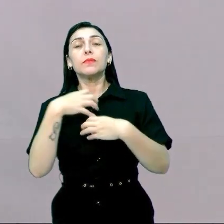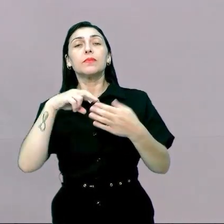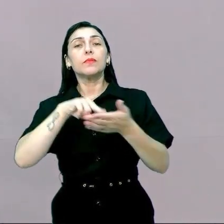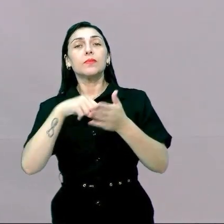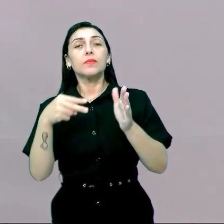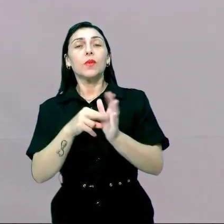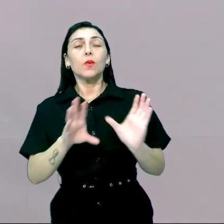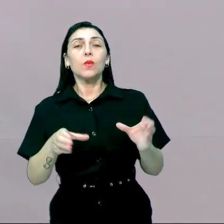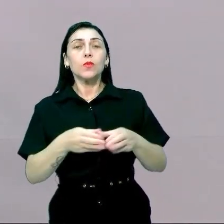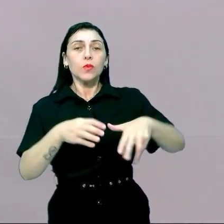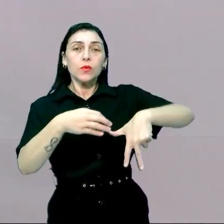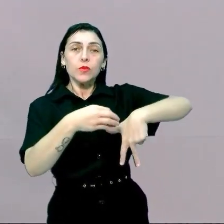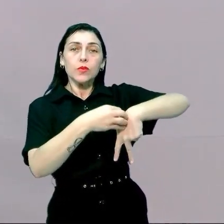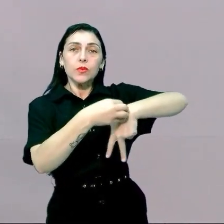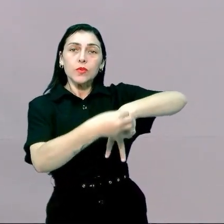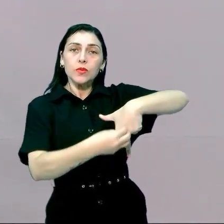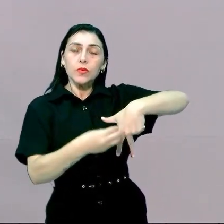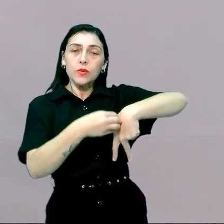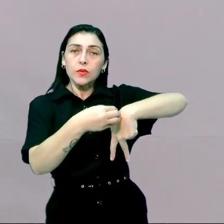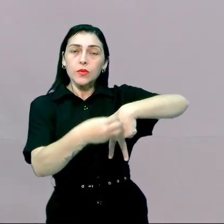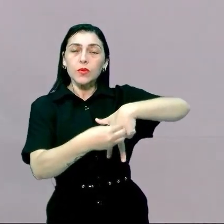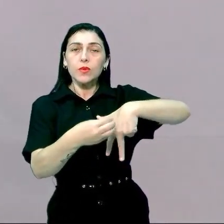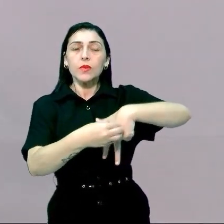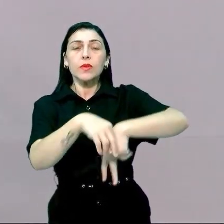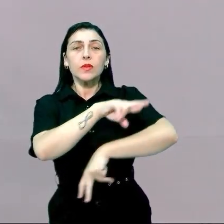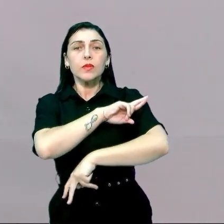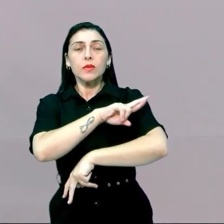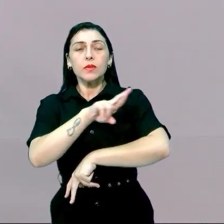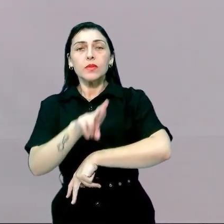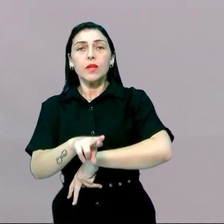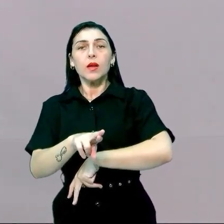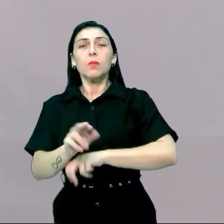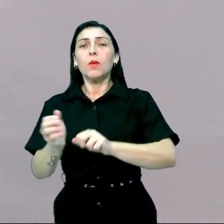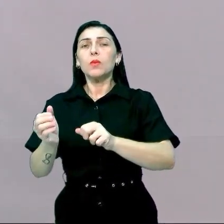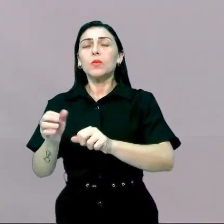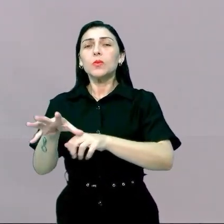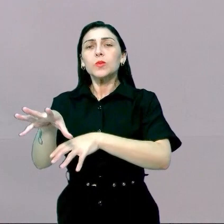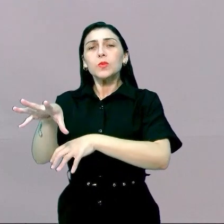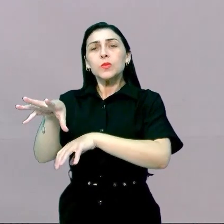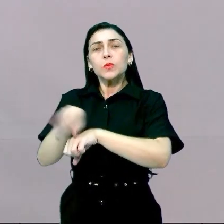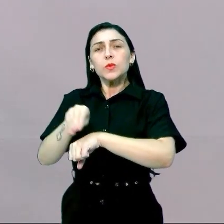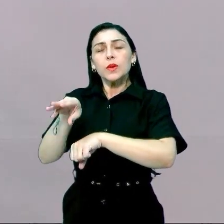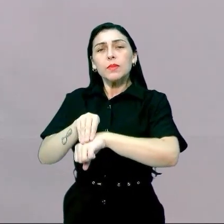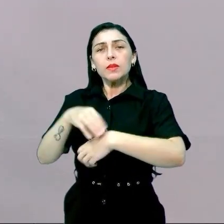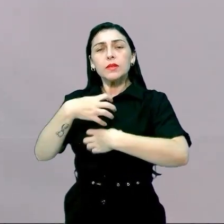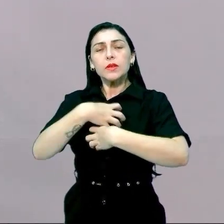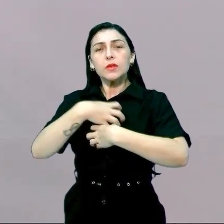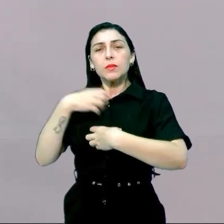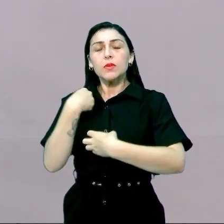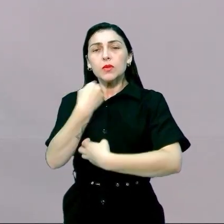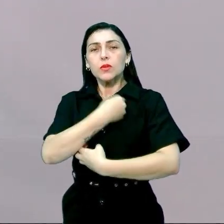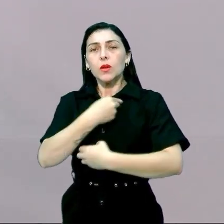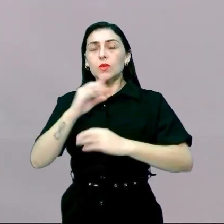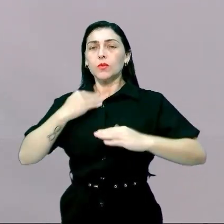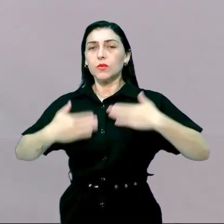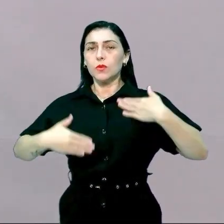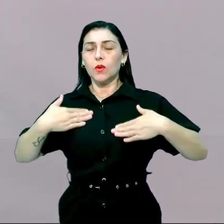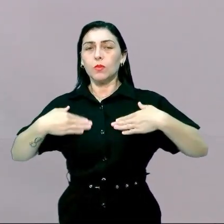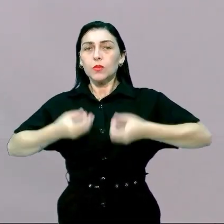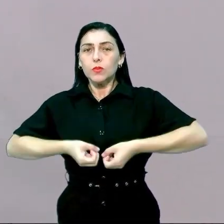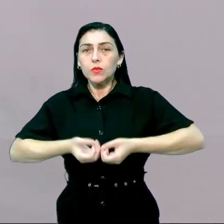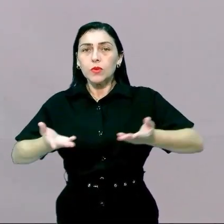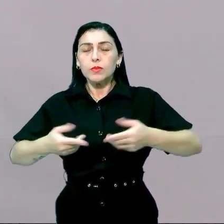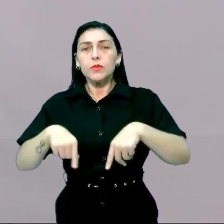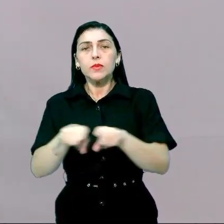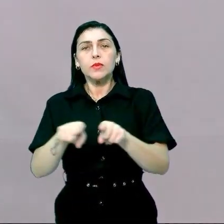um conjunto de órgãos, né, que são responsáveis por captar as sensações, né, do nosso corpo e transmitir